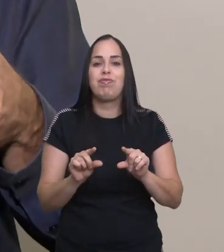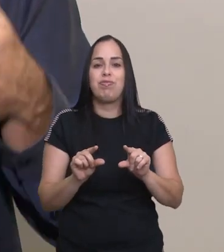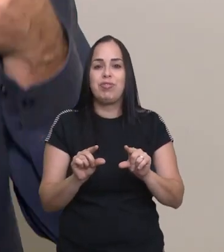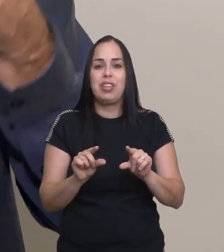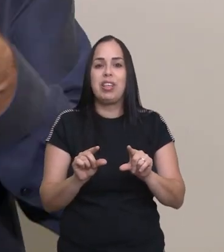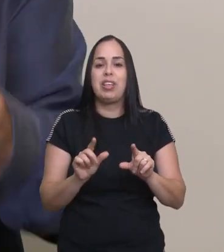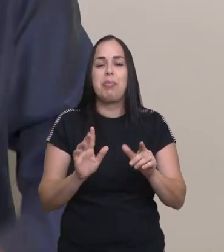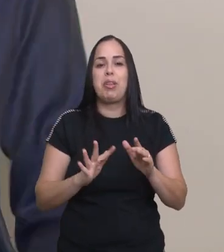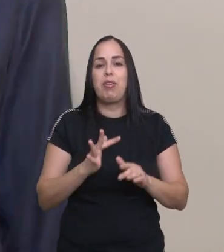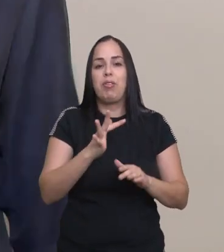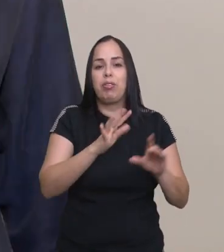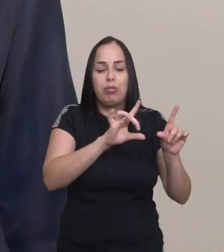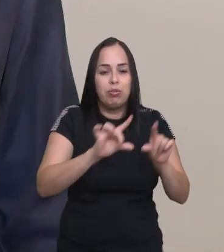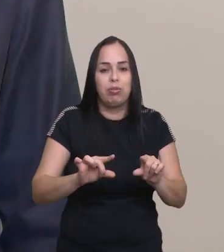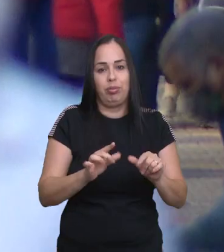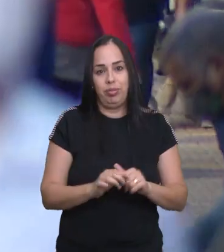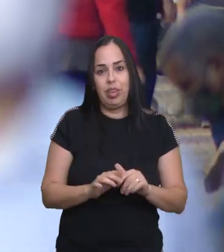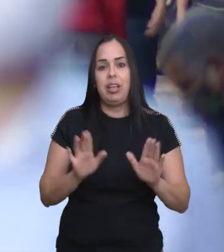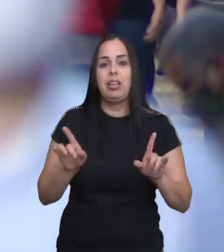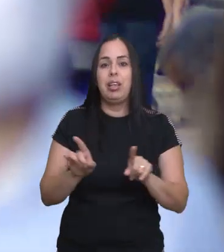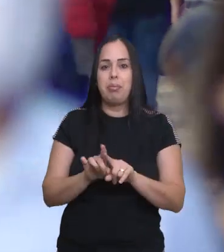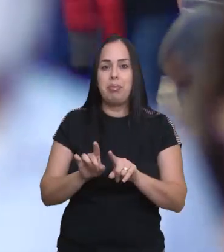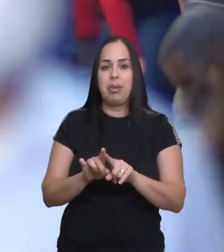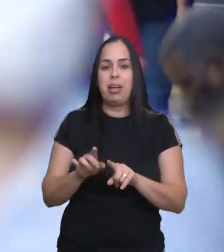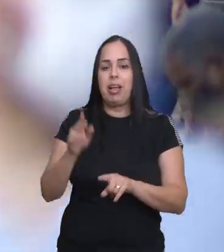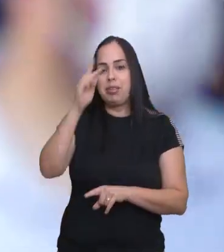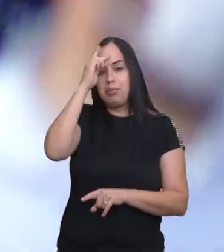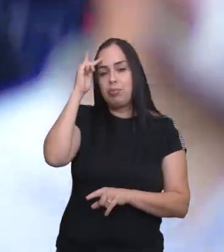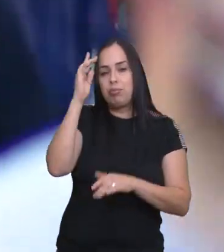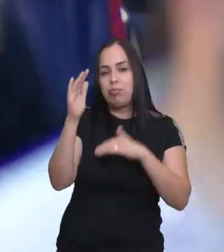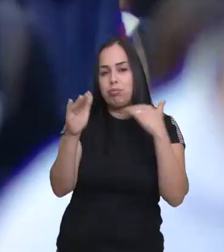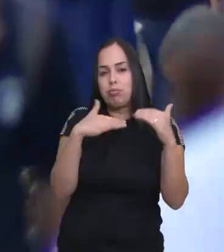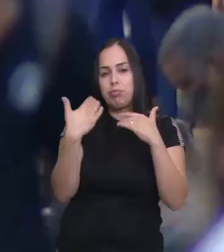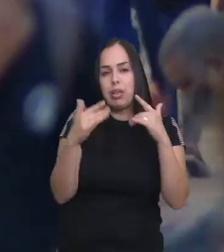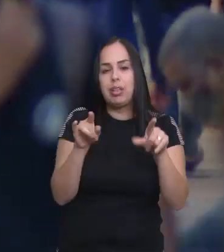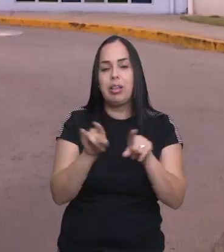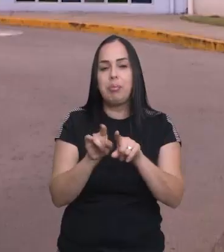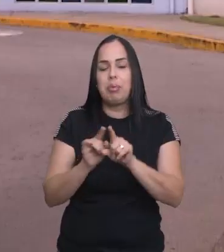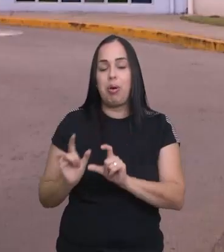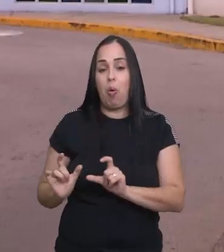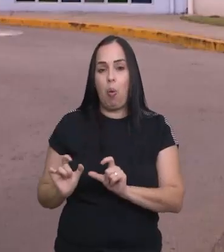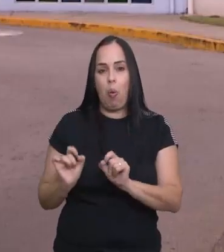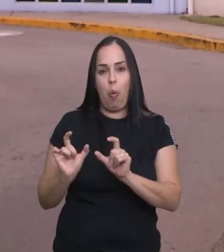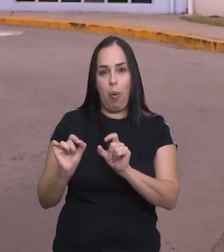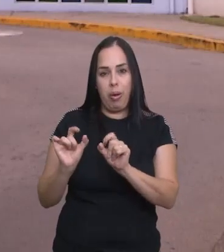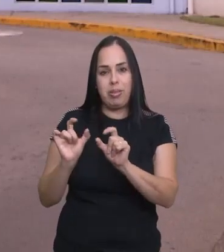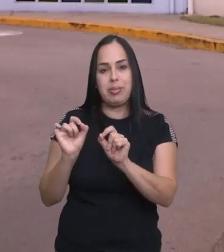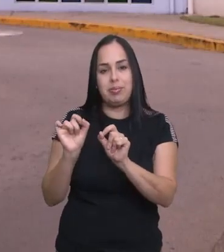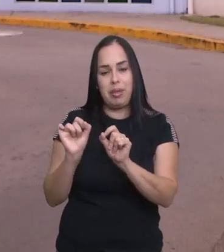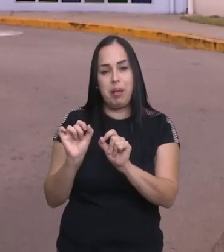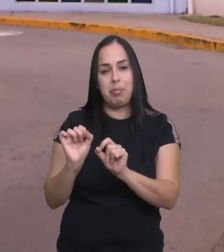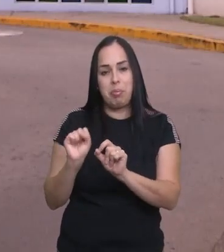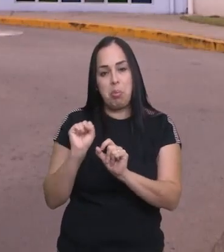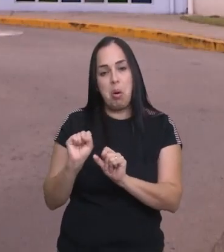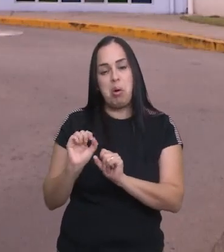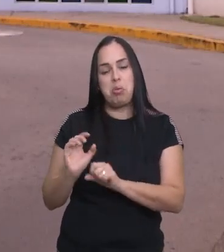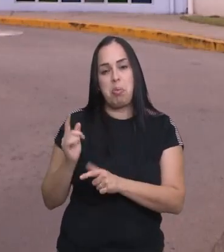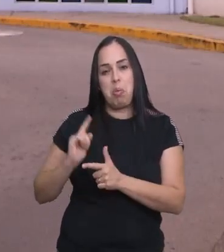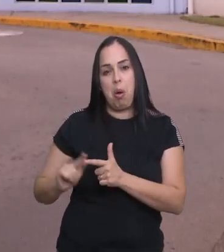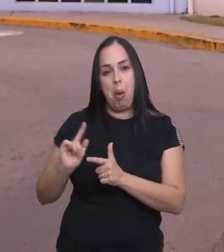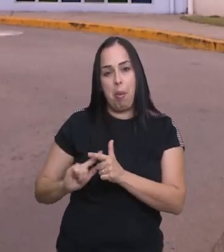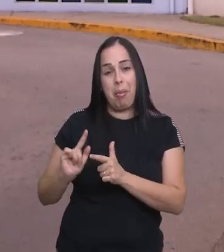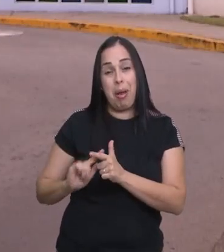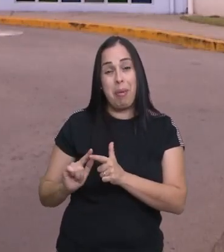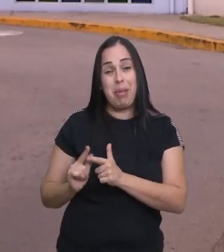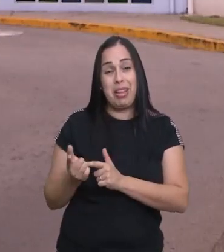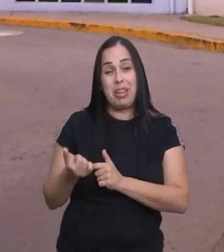comorbidade e as sequelas para o paciente. Além de óbitos e problemas com a saúde, o câncer coloretal também pode se tornar um